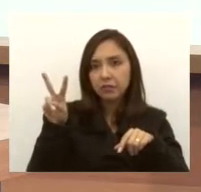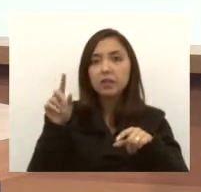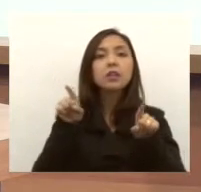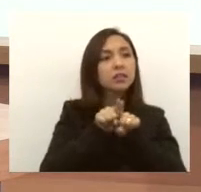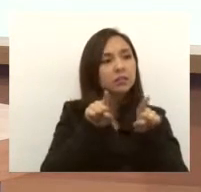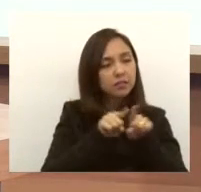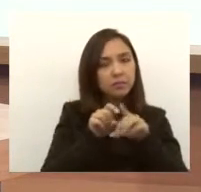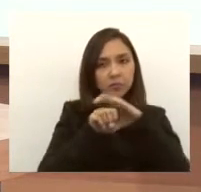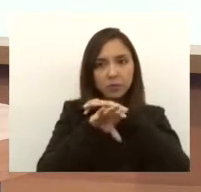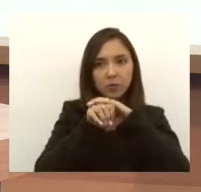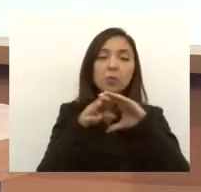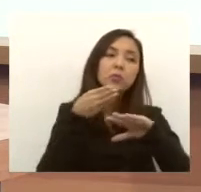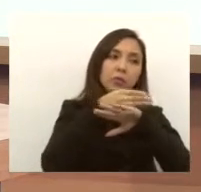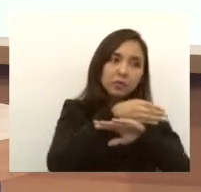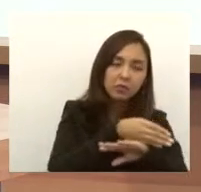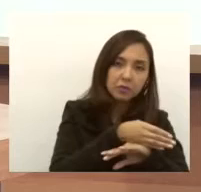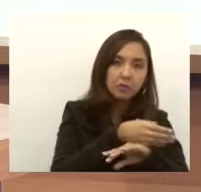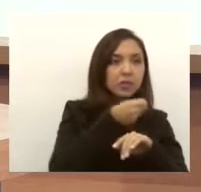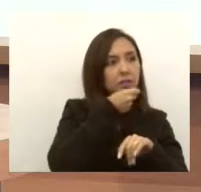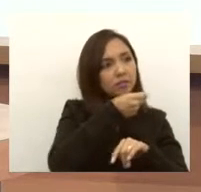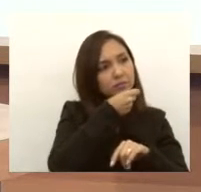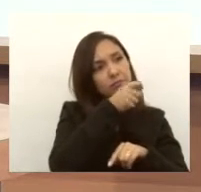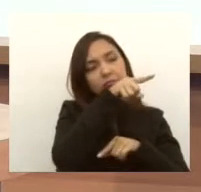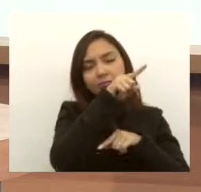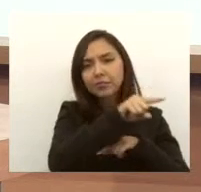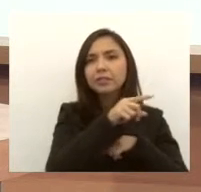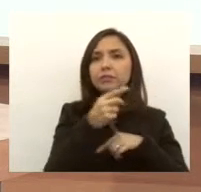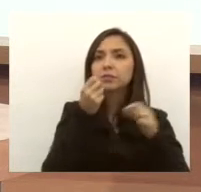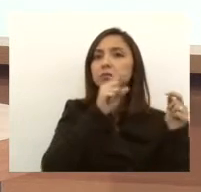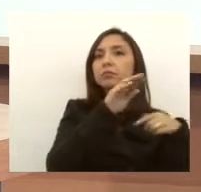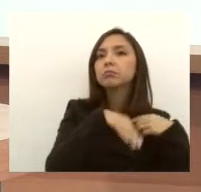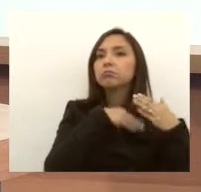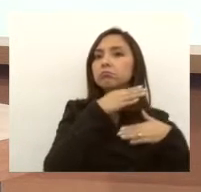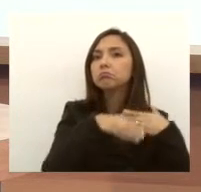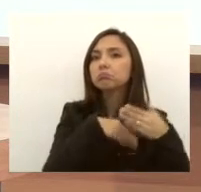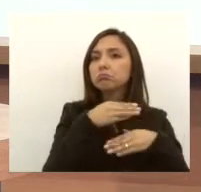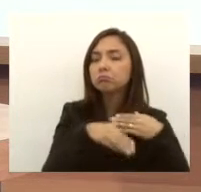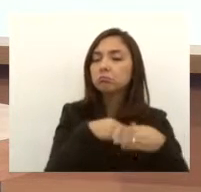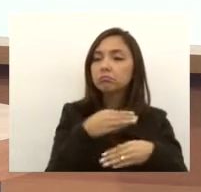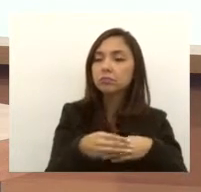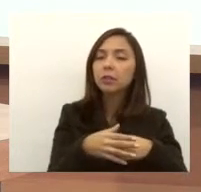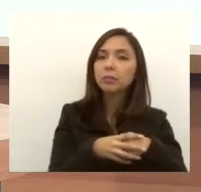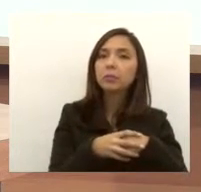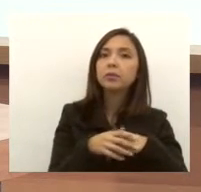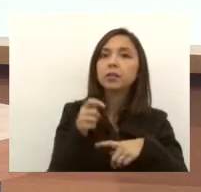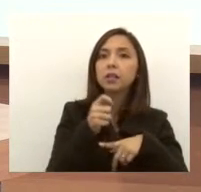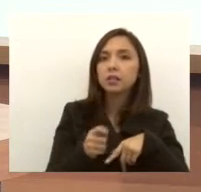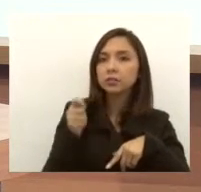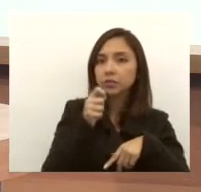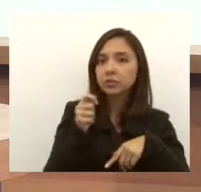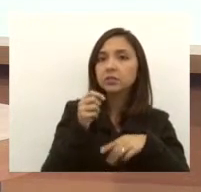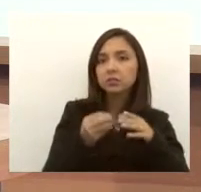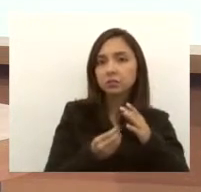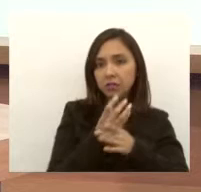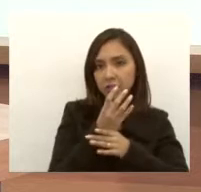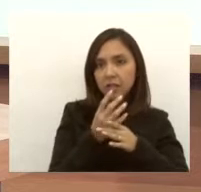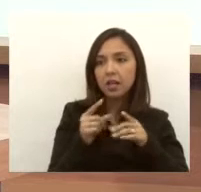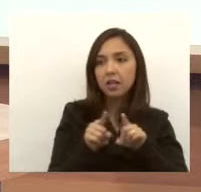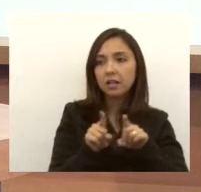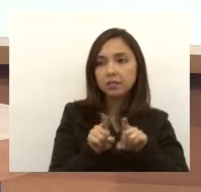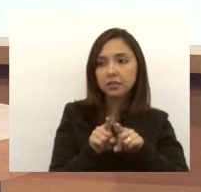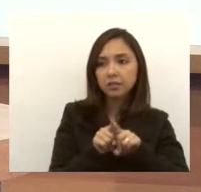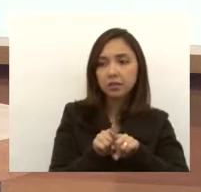cobriu também aquela situação, que é uma vergonha. E de lá para cá, uma associação foi criada também, acho que já existia, estava